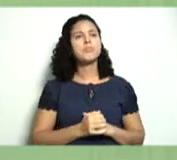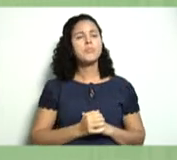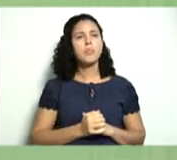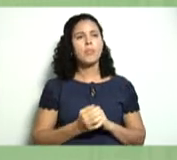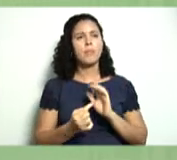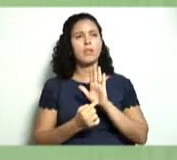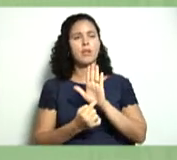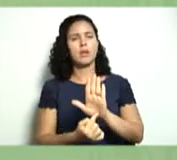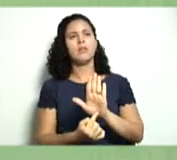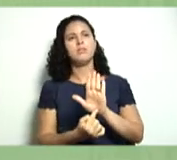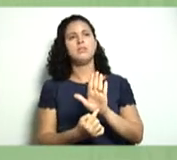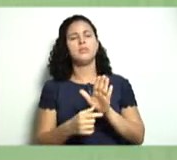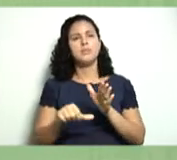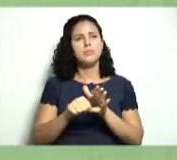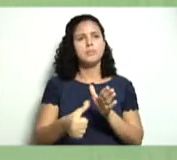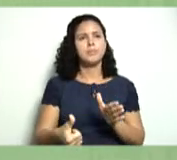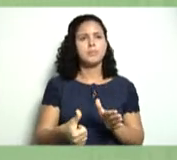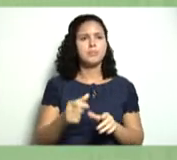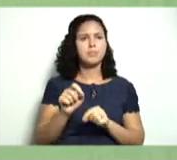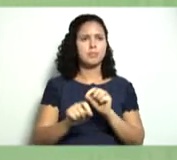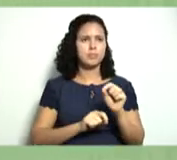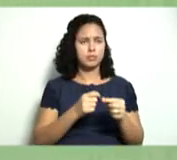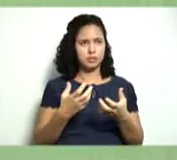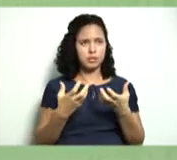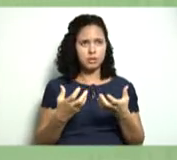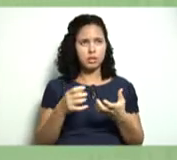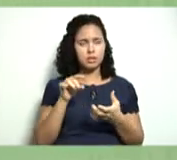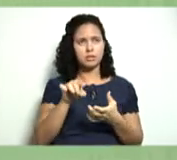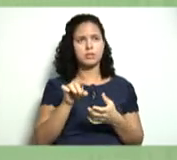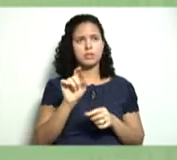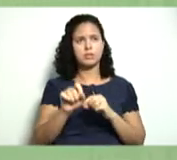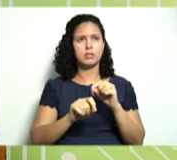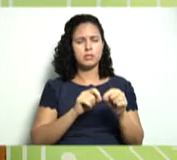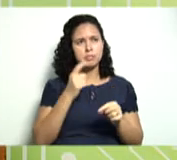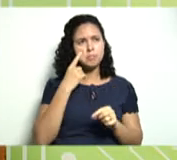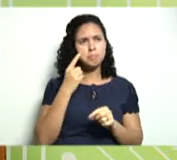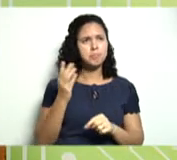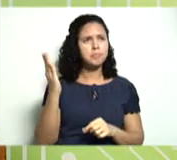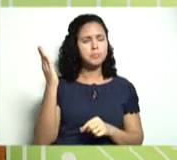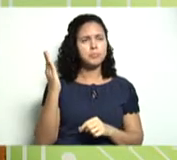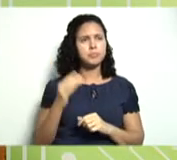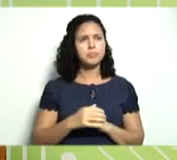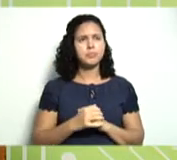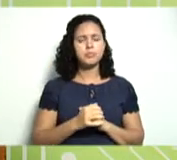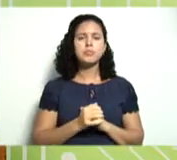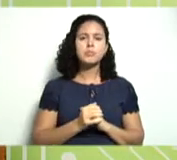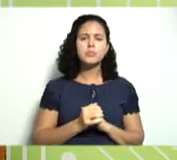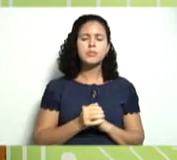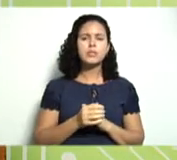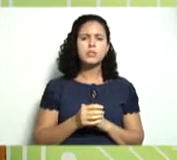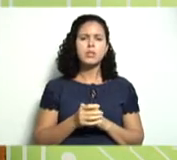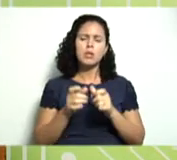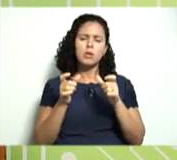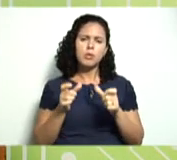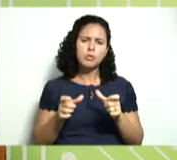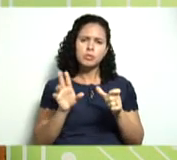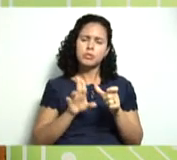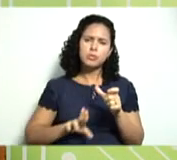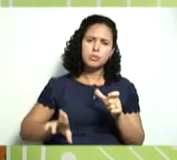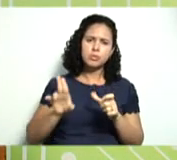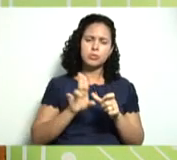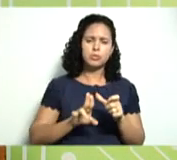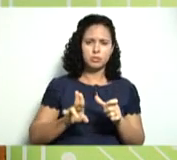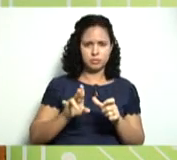vocês aqui ó primeiro eu quero que vocês tentam visualizar é em que situação é utilizado